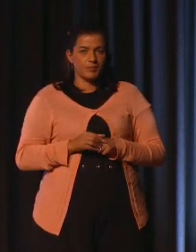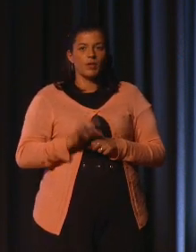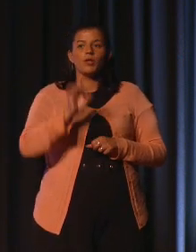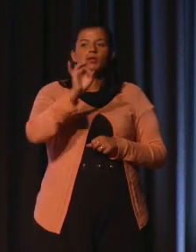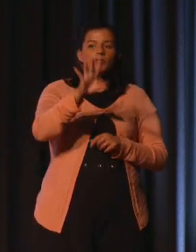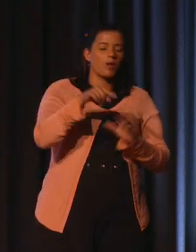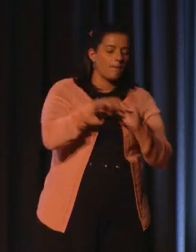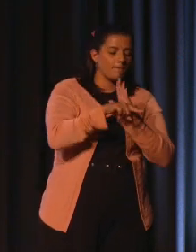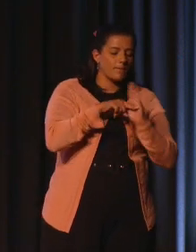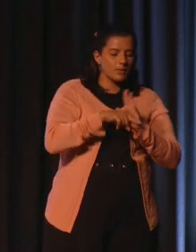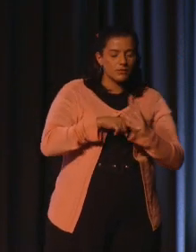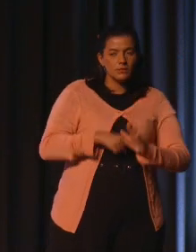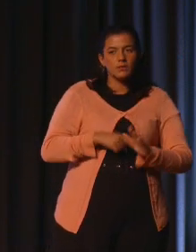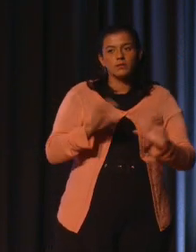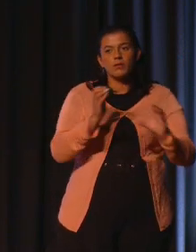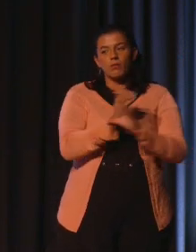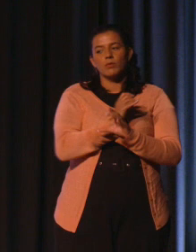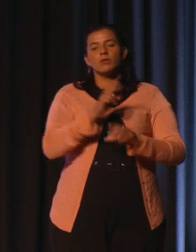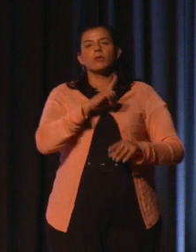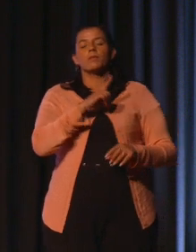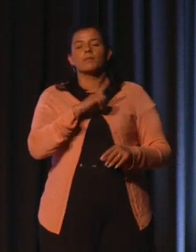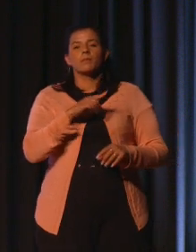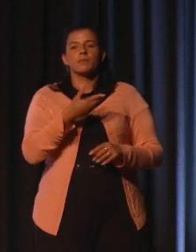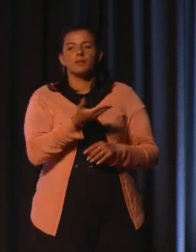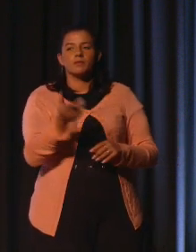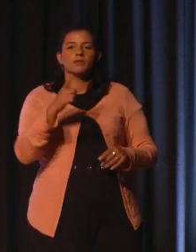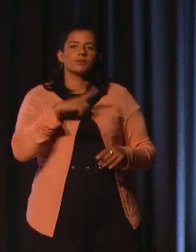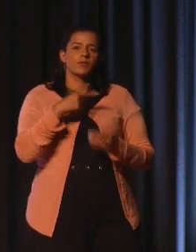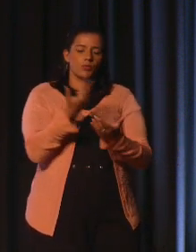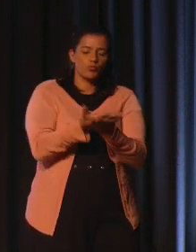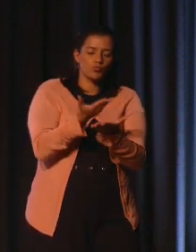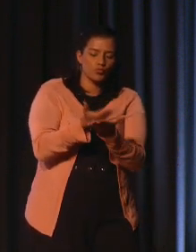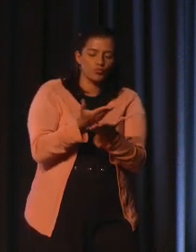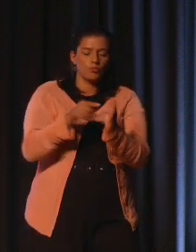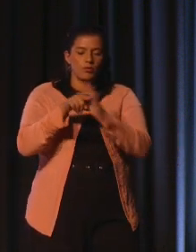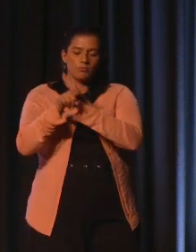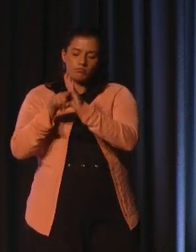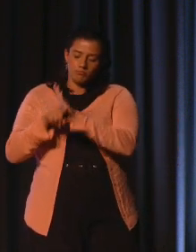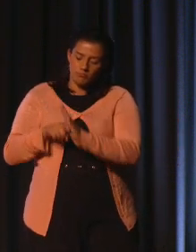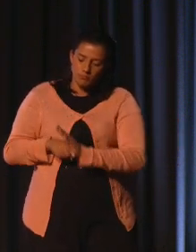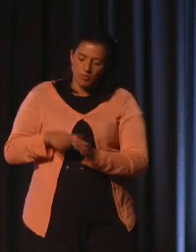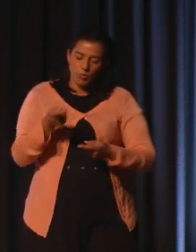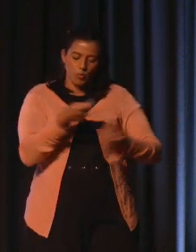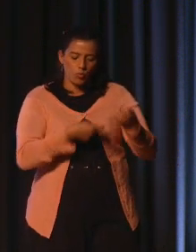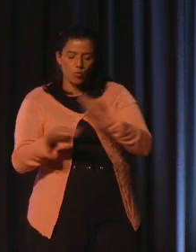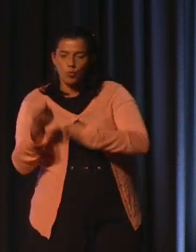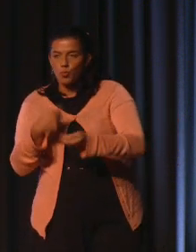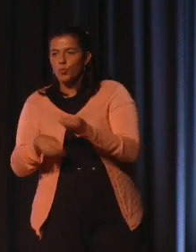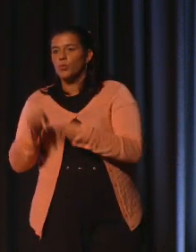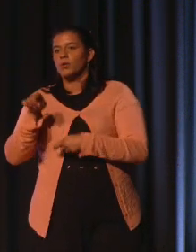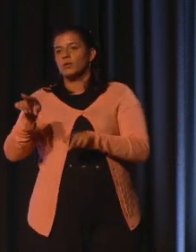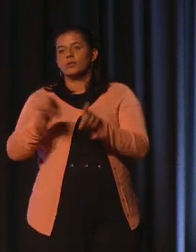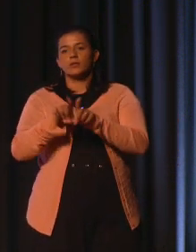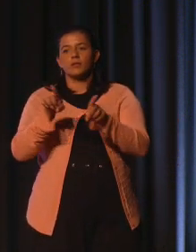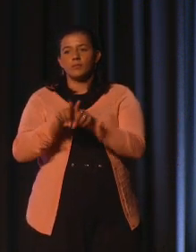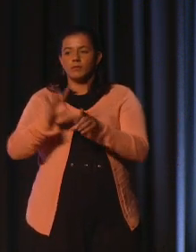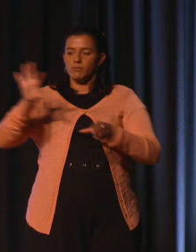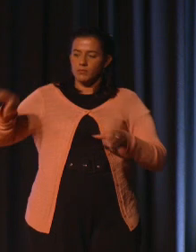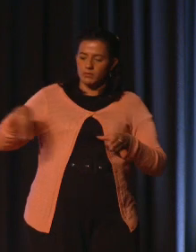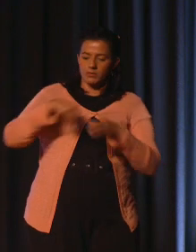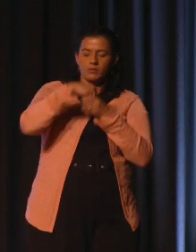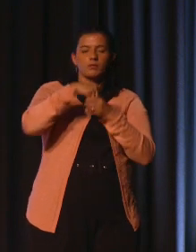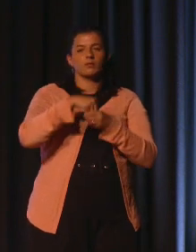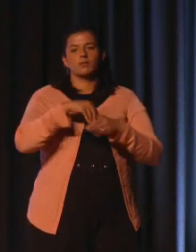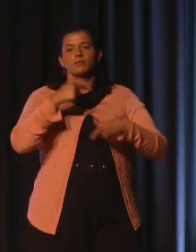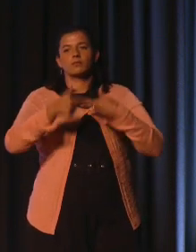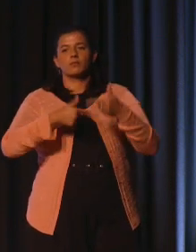a pesquisa clínica, né, com ensaio clínico, mas, por exemplo, os estudos de farmacoeconomia, o farmacêutico ele também tem que estar inserido dentro dessas atividades,